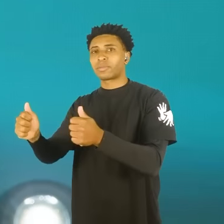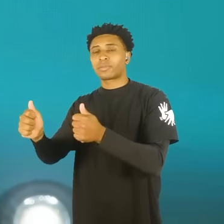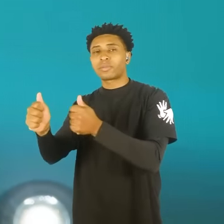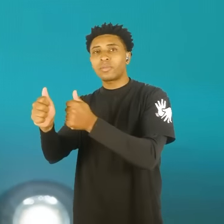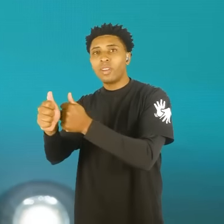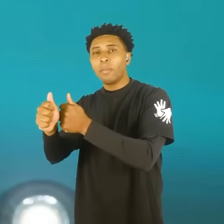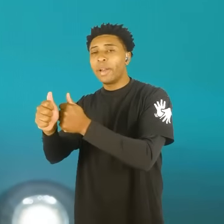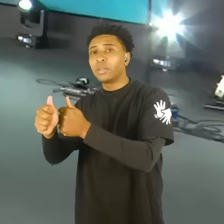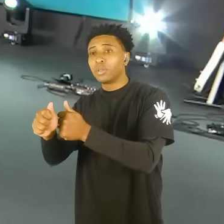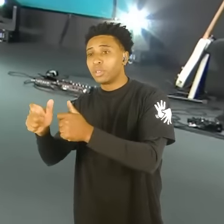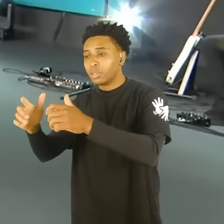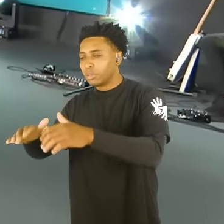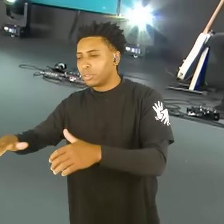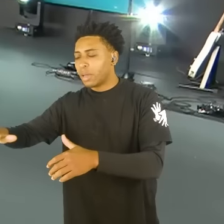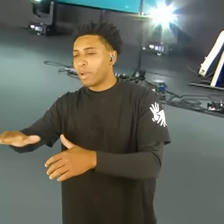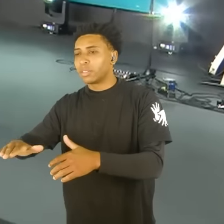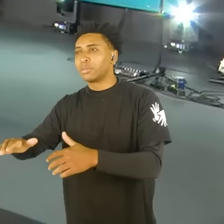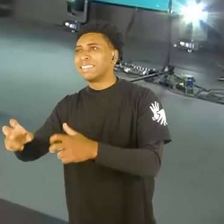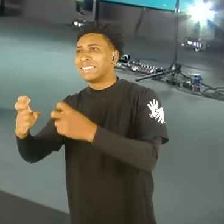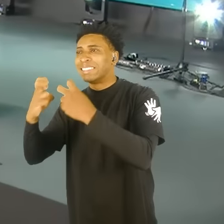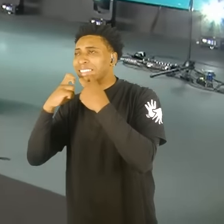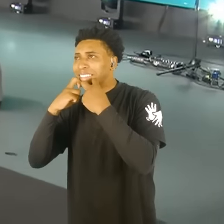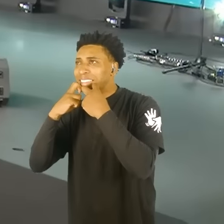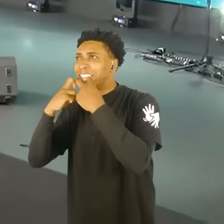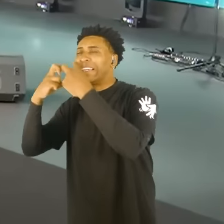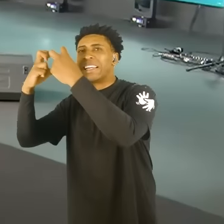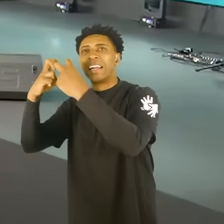de uma colina, está clamando.